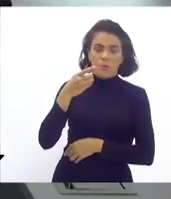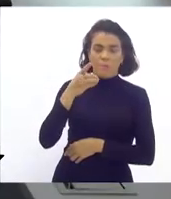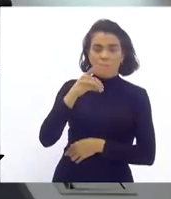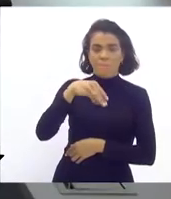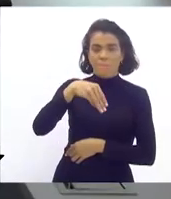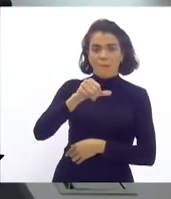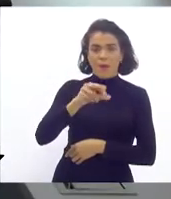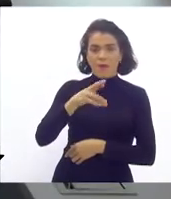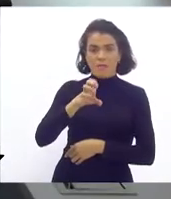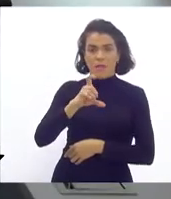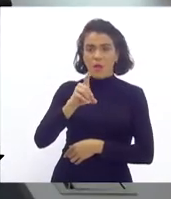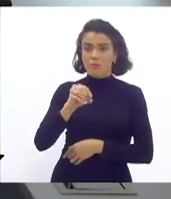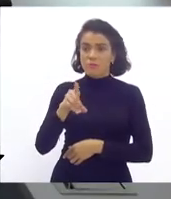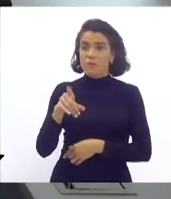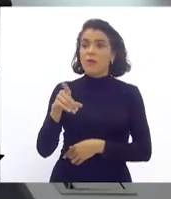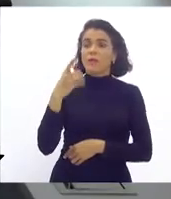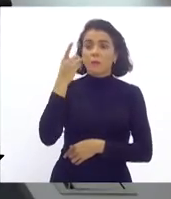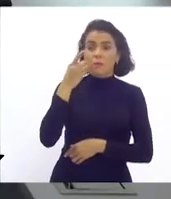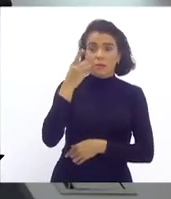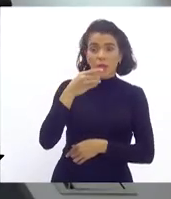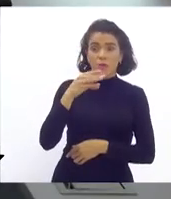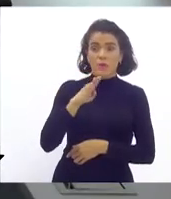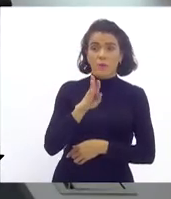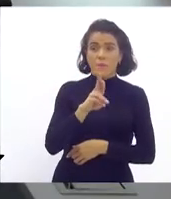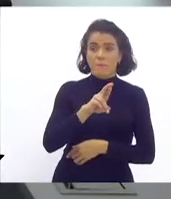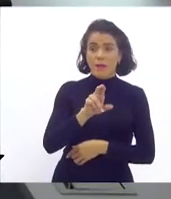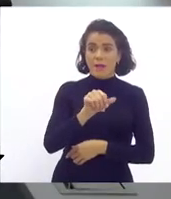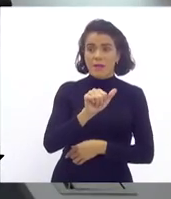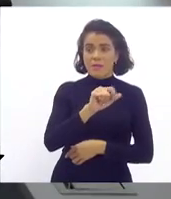vou botar em deliberação para que a gente Deputado brasão